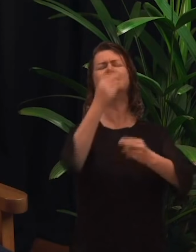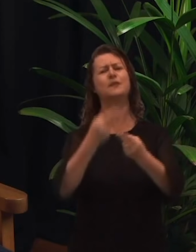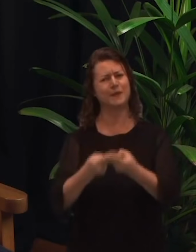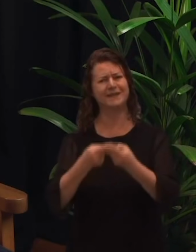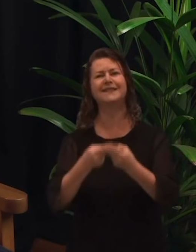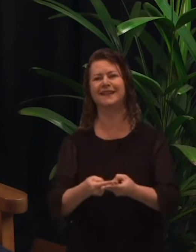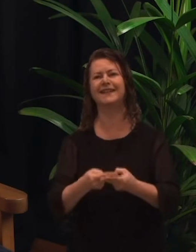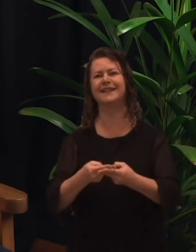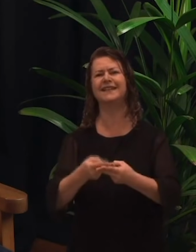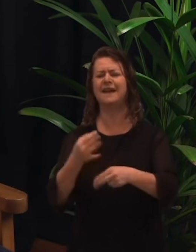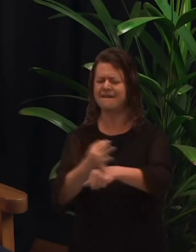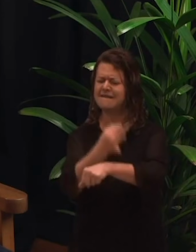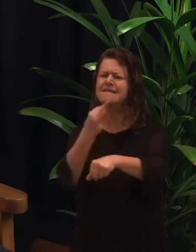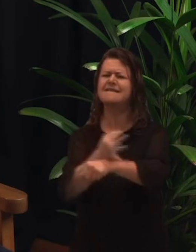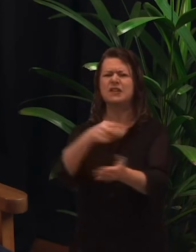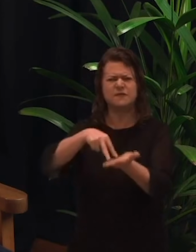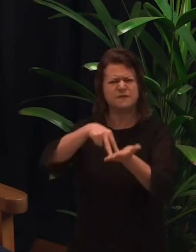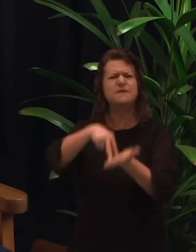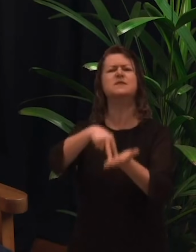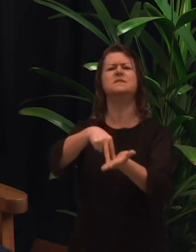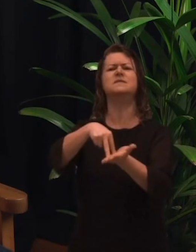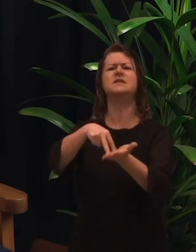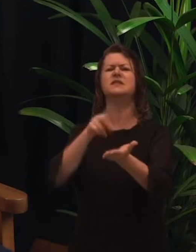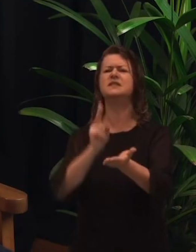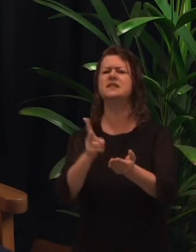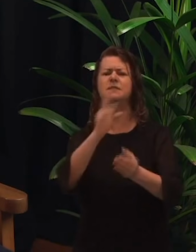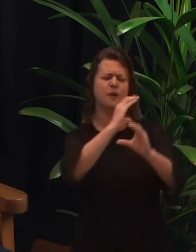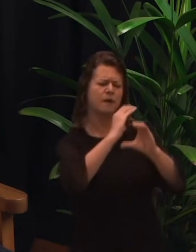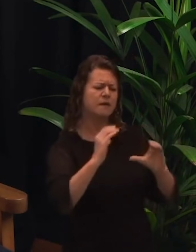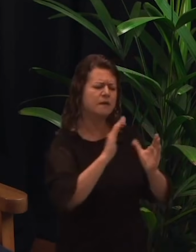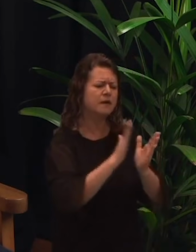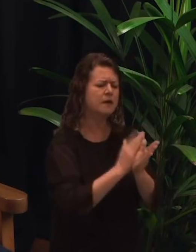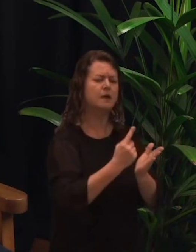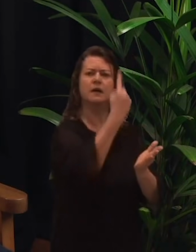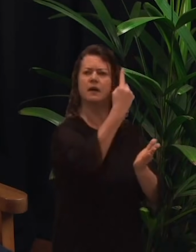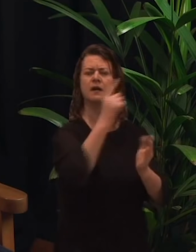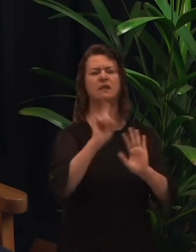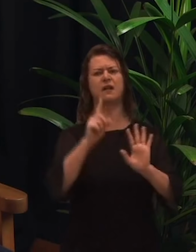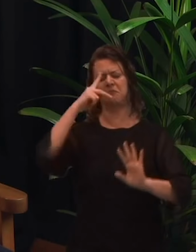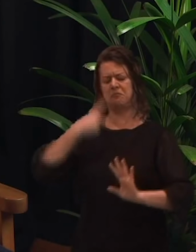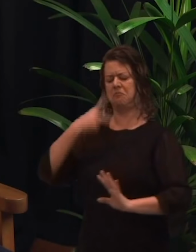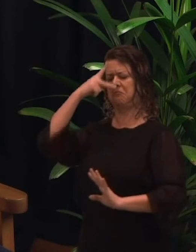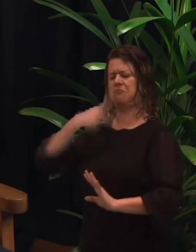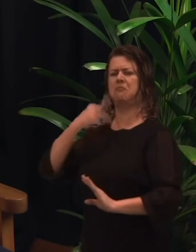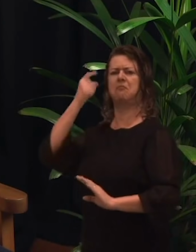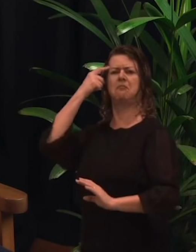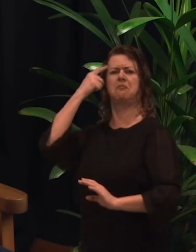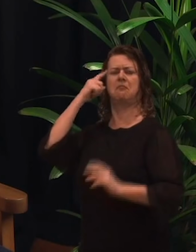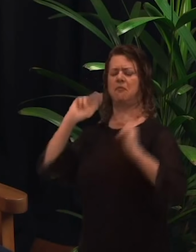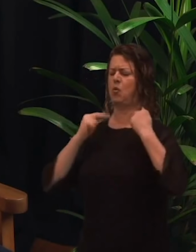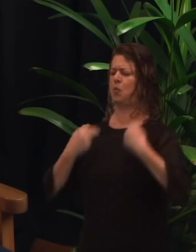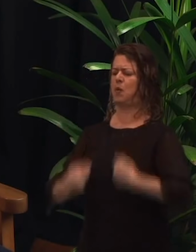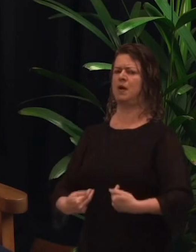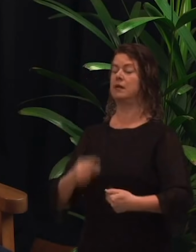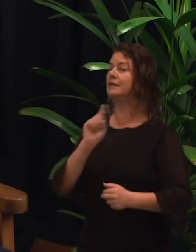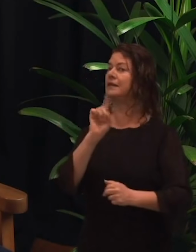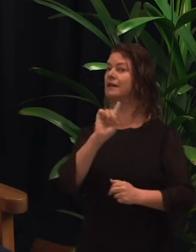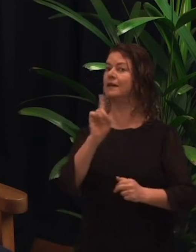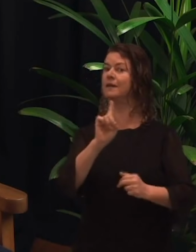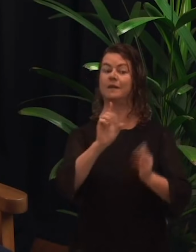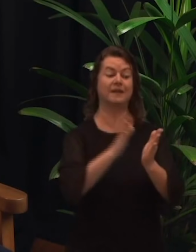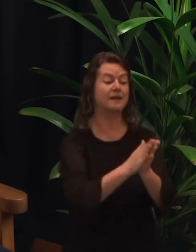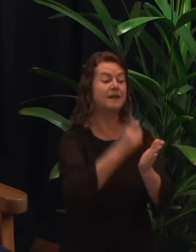seja longânimo e seja firme, firmado sempre na palavra de Deus. Não nos seus pensamentos, não nos ensinamentos humanos,